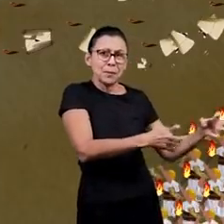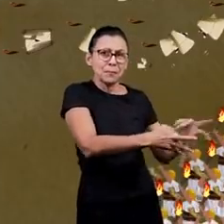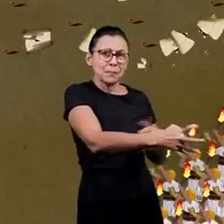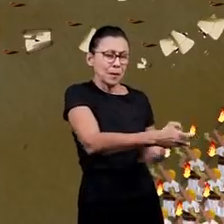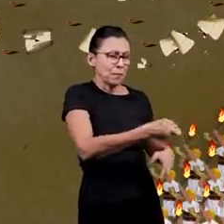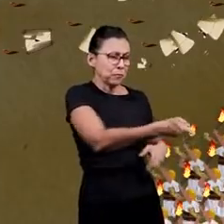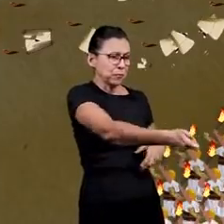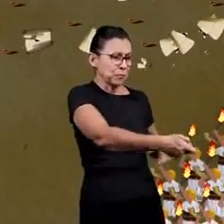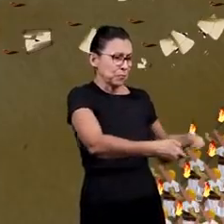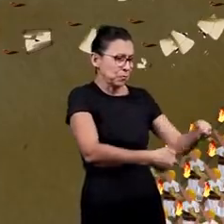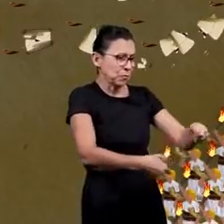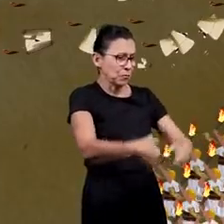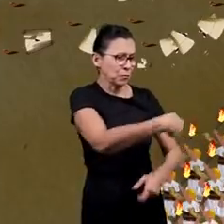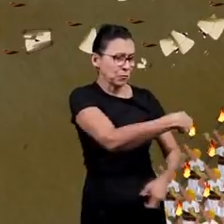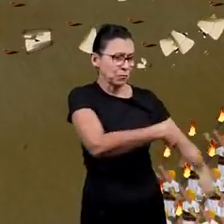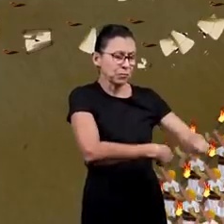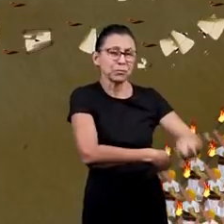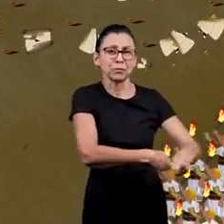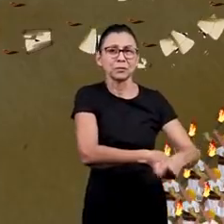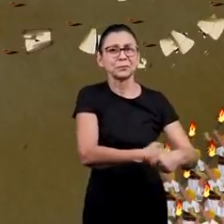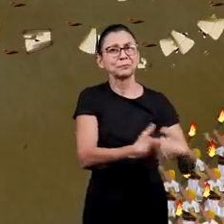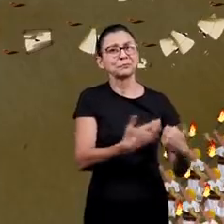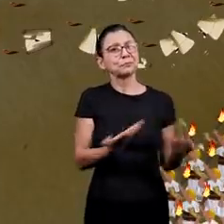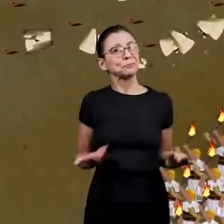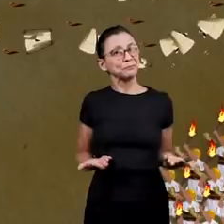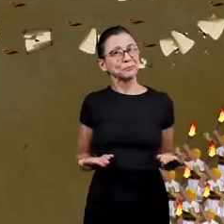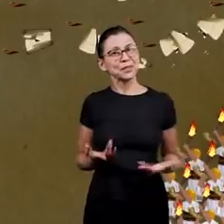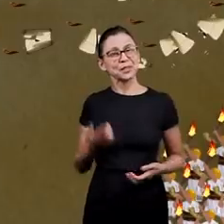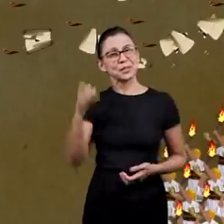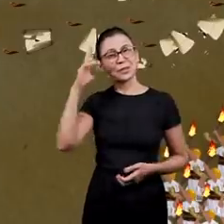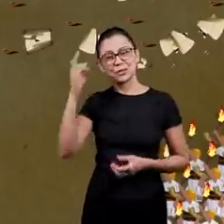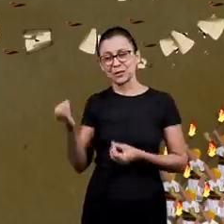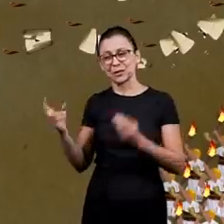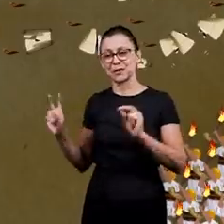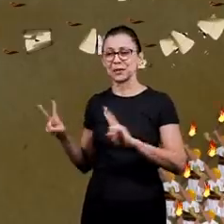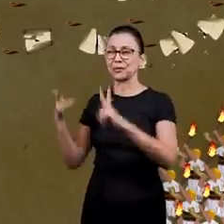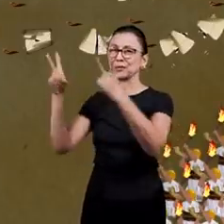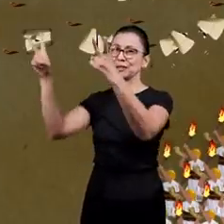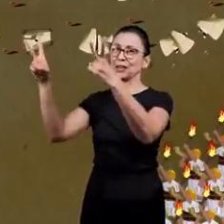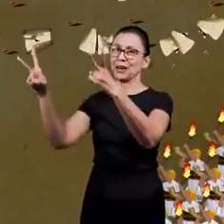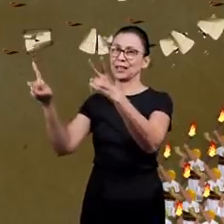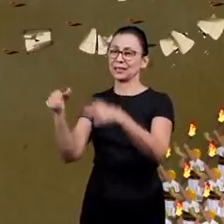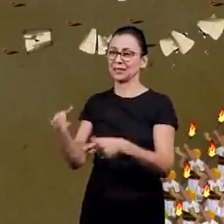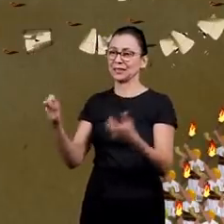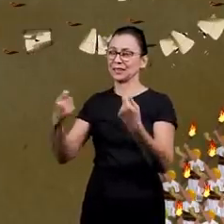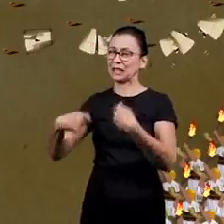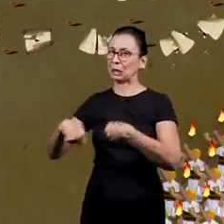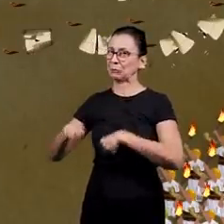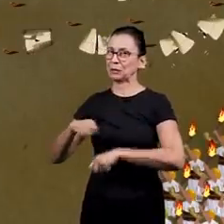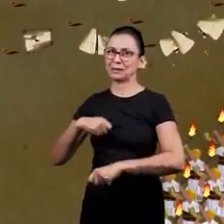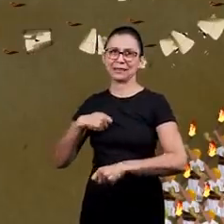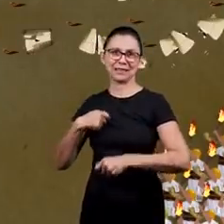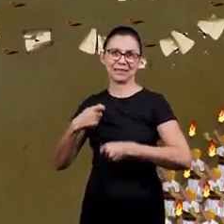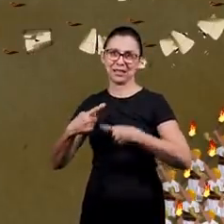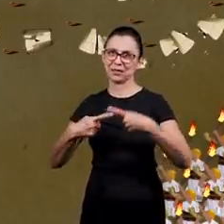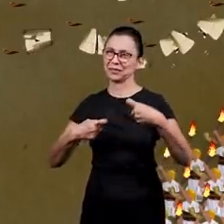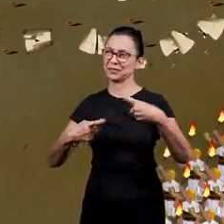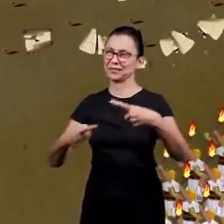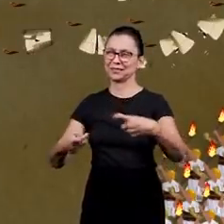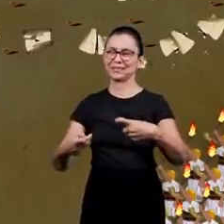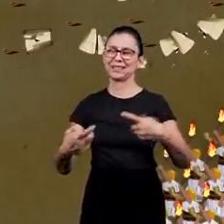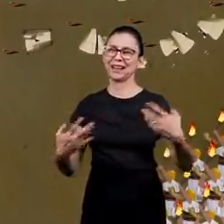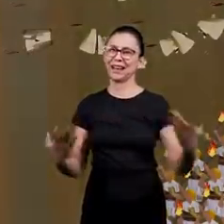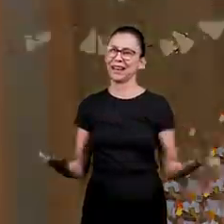E então, Deus deu a vitória desta batalha a Gideão. Crianças, Gideão venceu